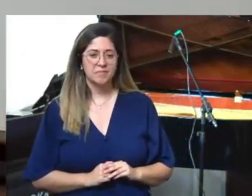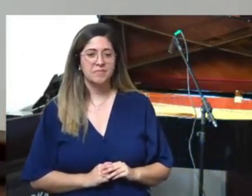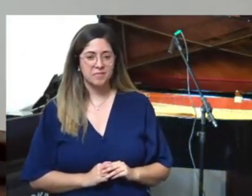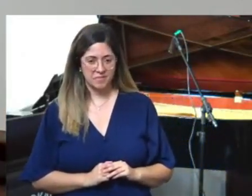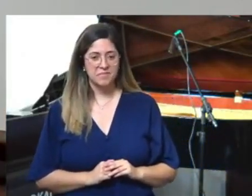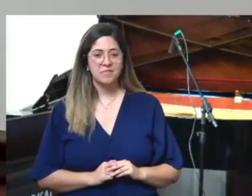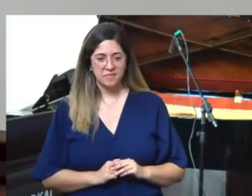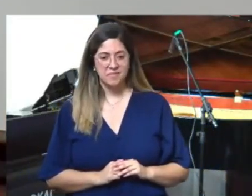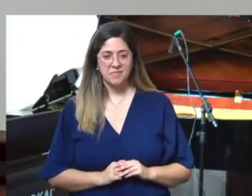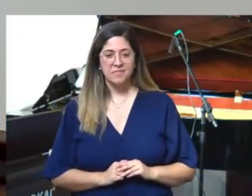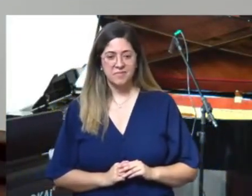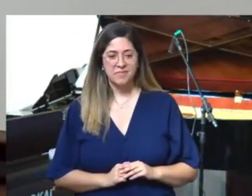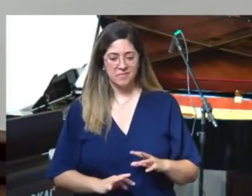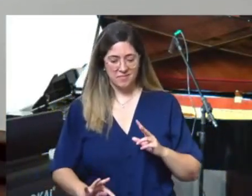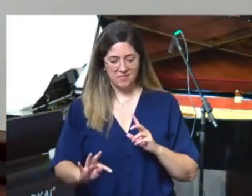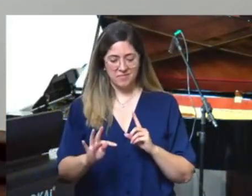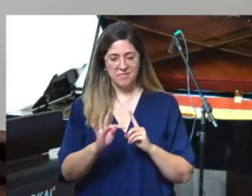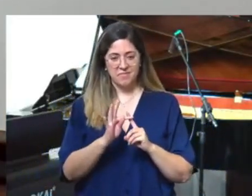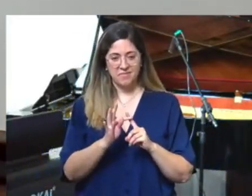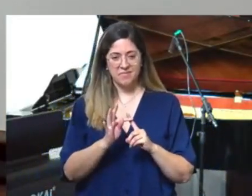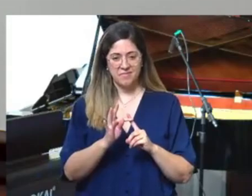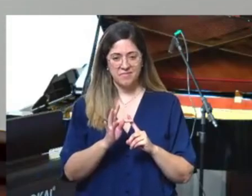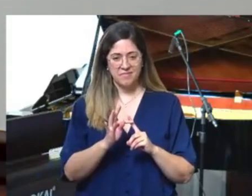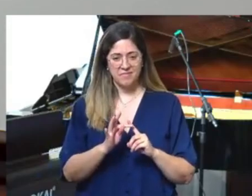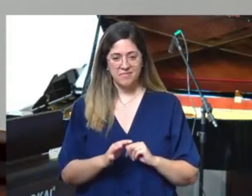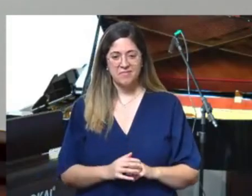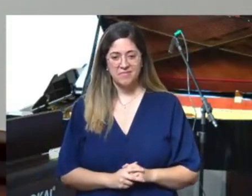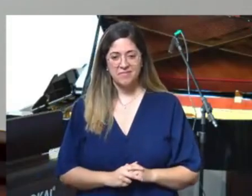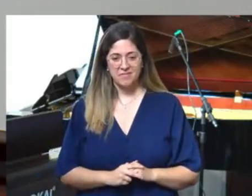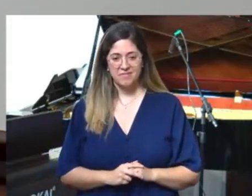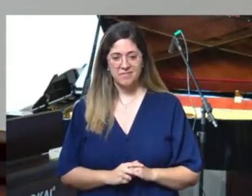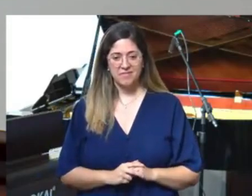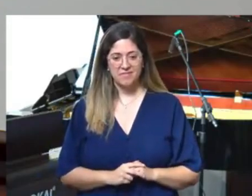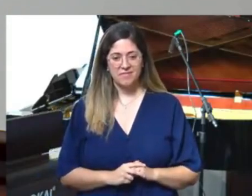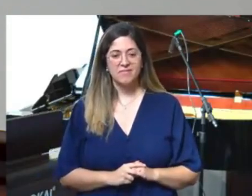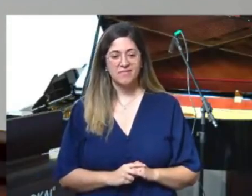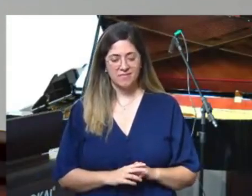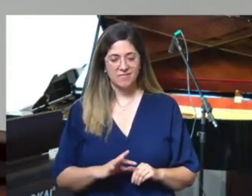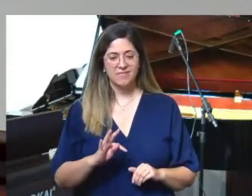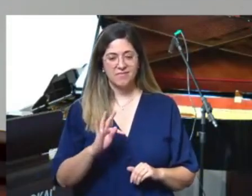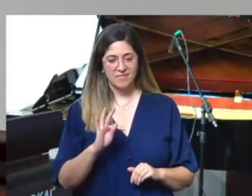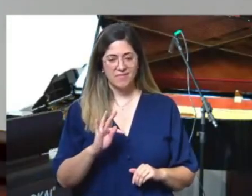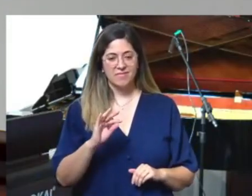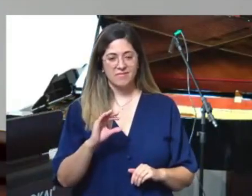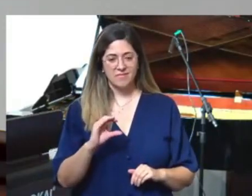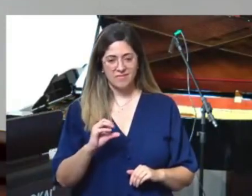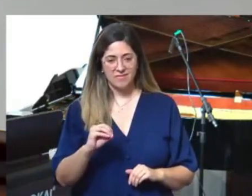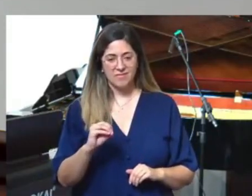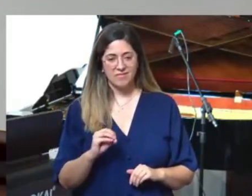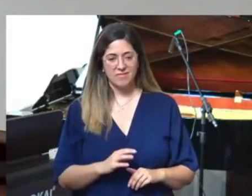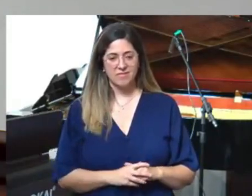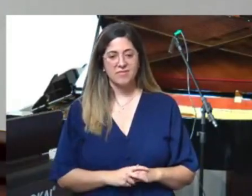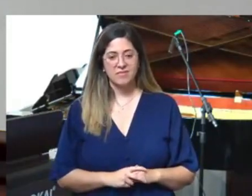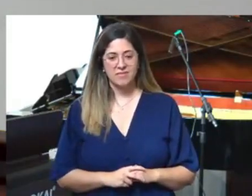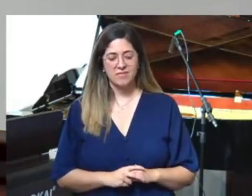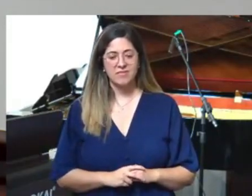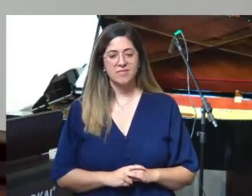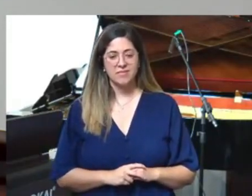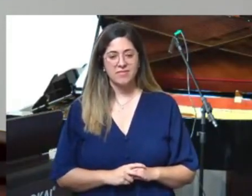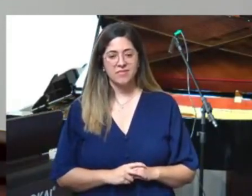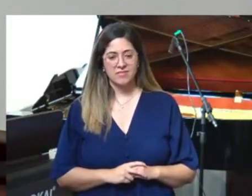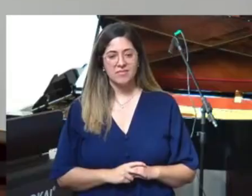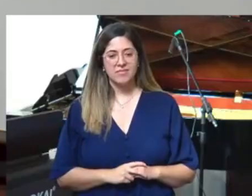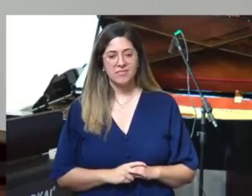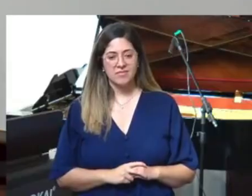Vamos a uma tarefa aos nossos filhos, às nossas crianças. Se você já tem a sua prancheta com o seu